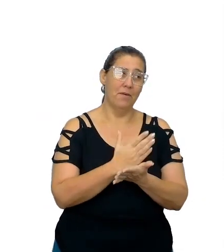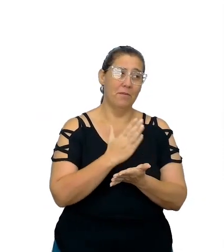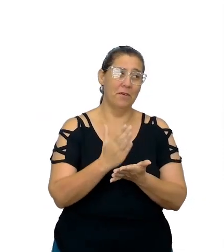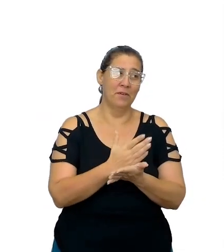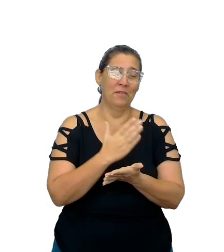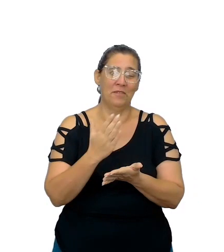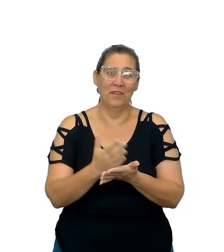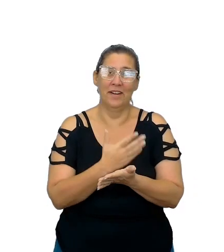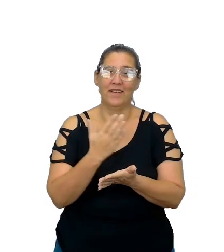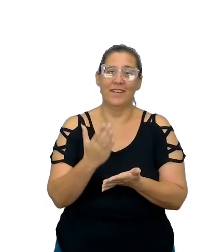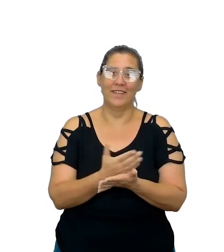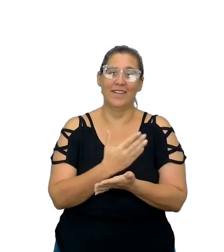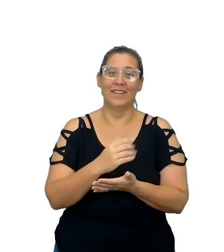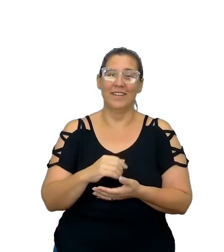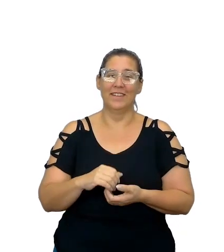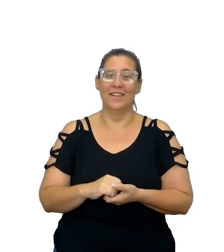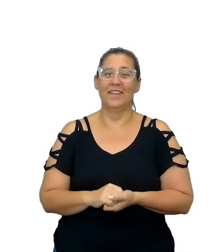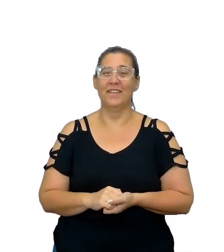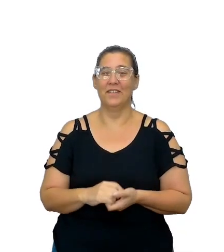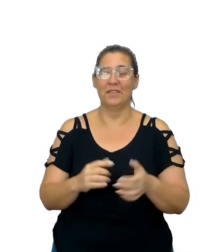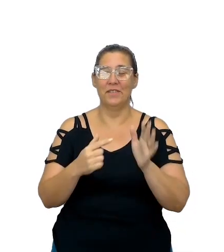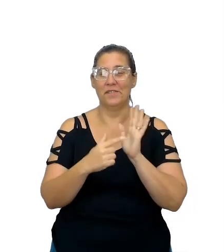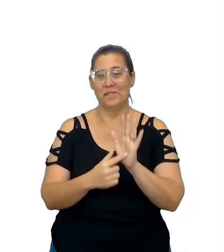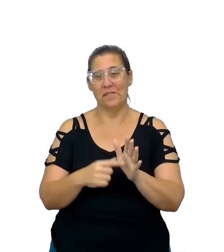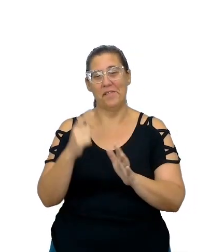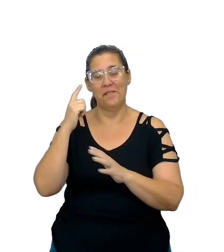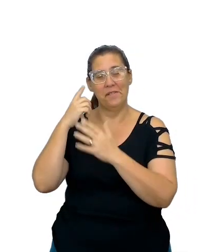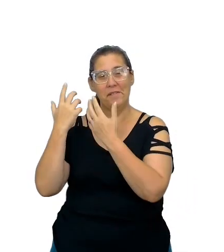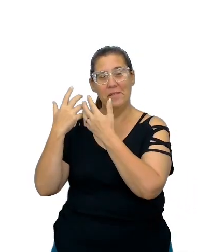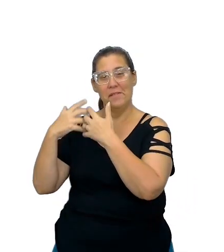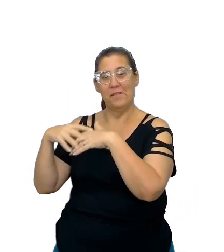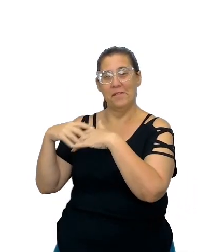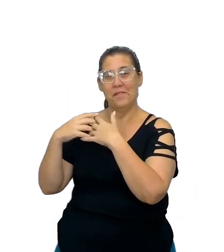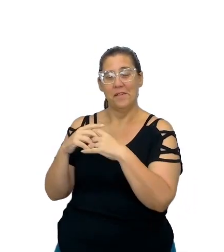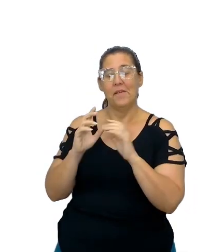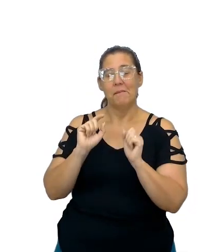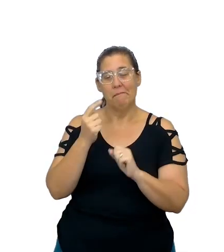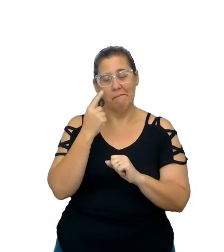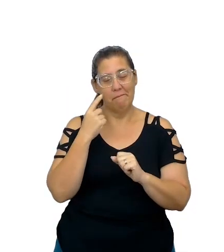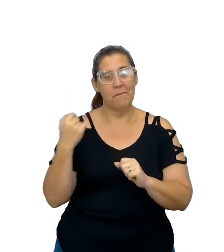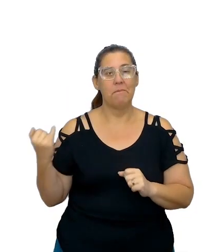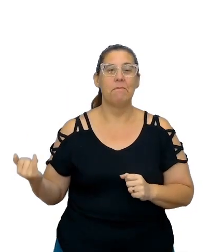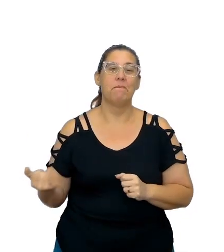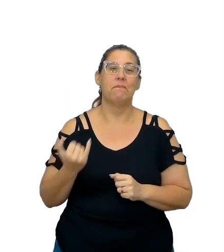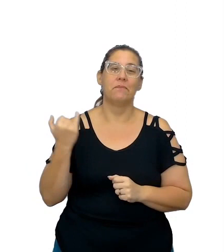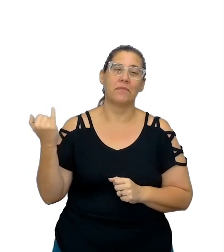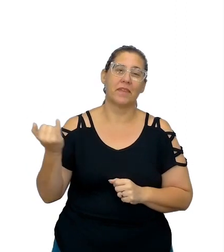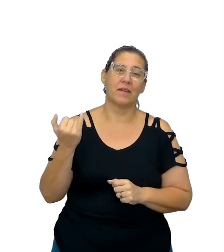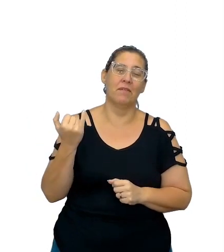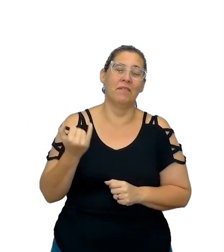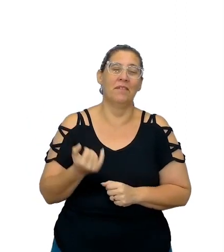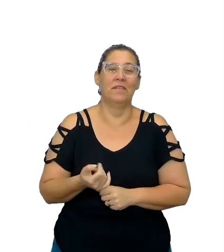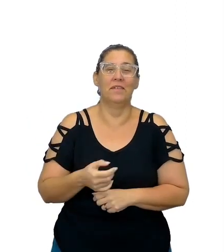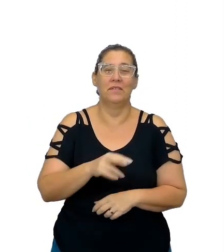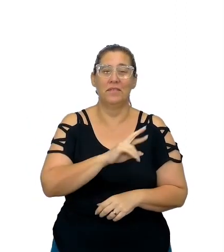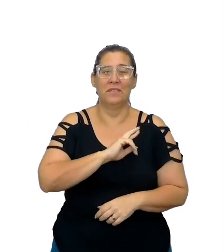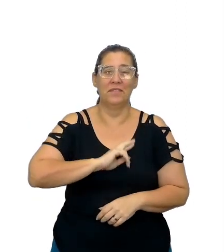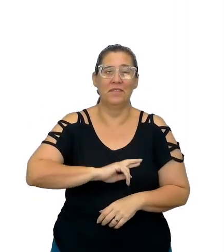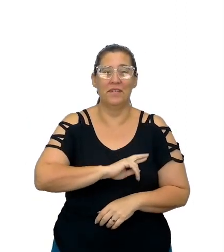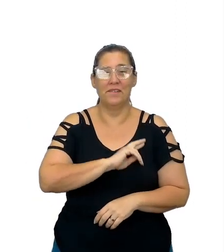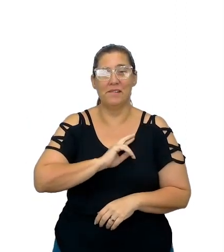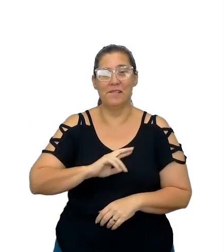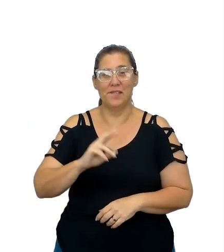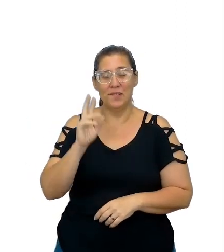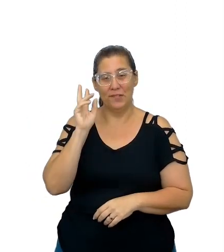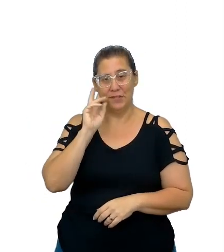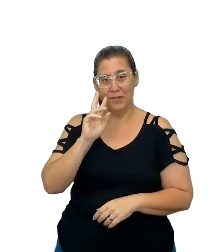né? Trazendo aqui uma reflexão, podemos dizer que a importância do estudo do romance está no